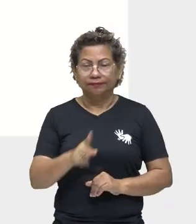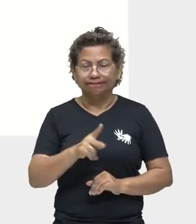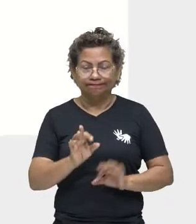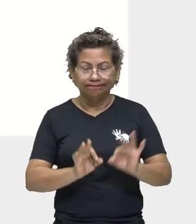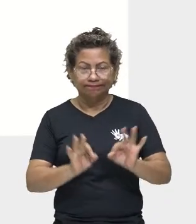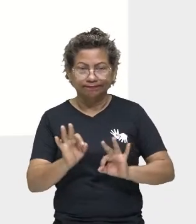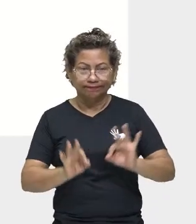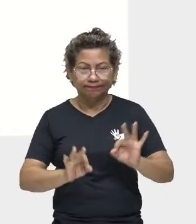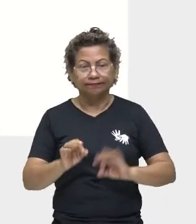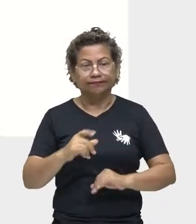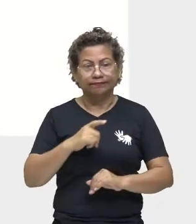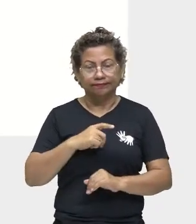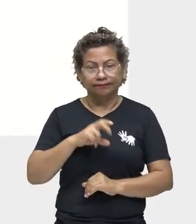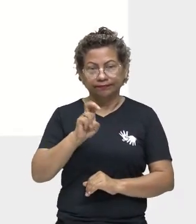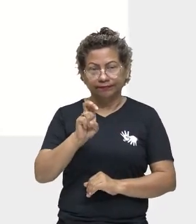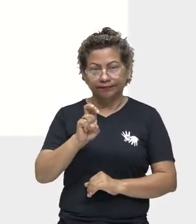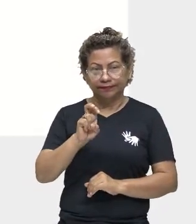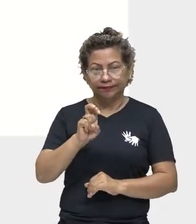5x